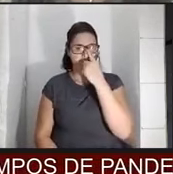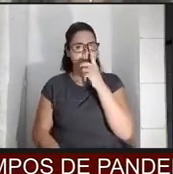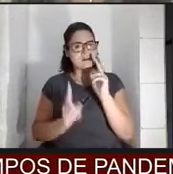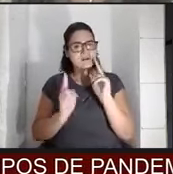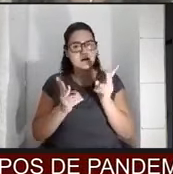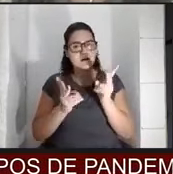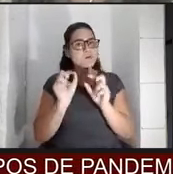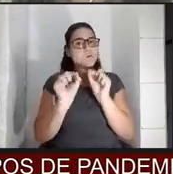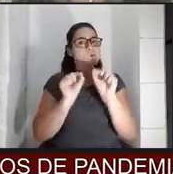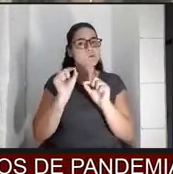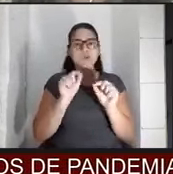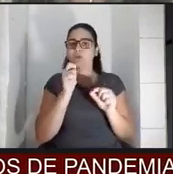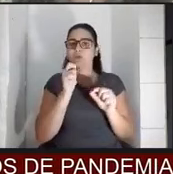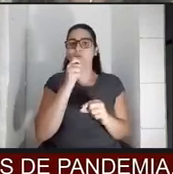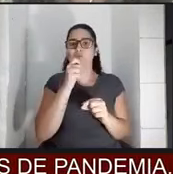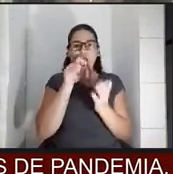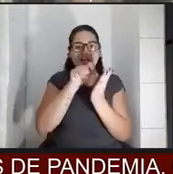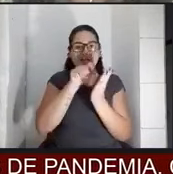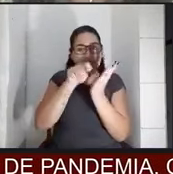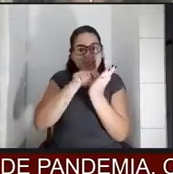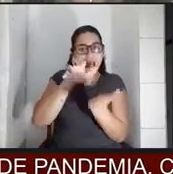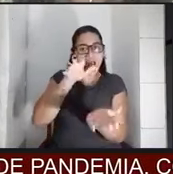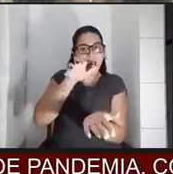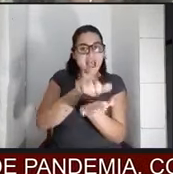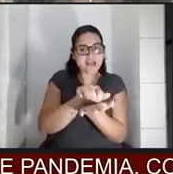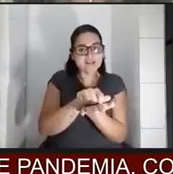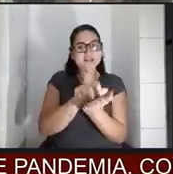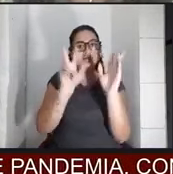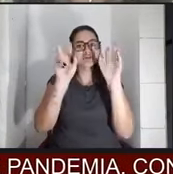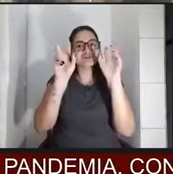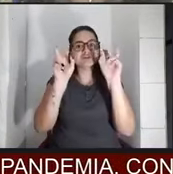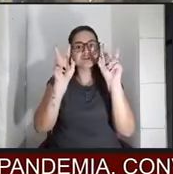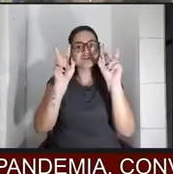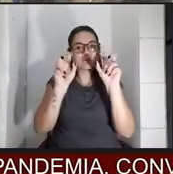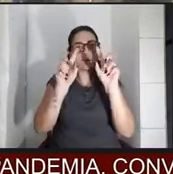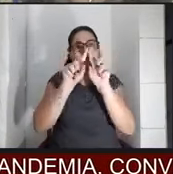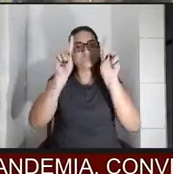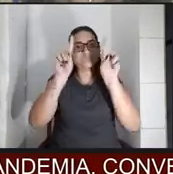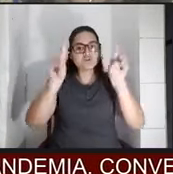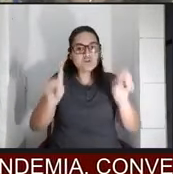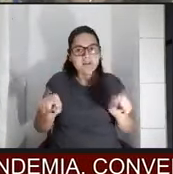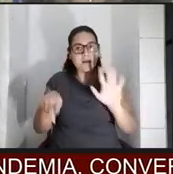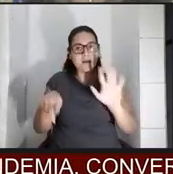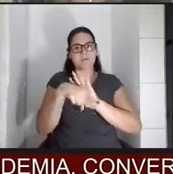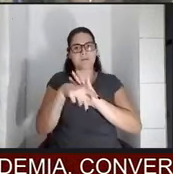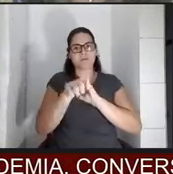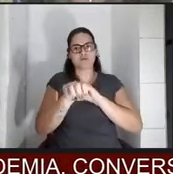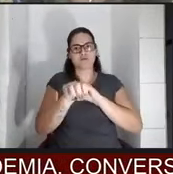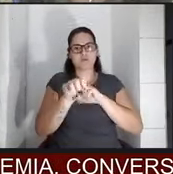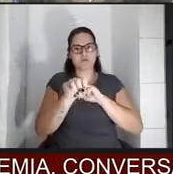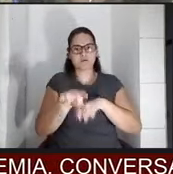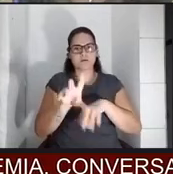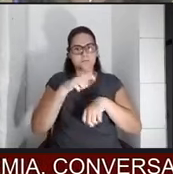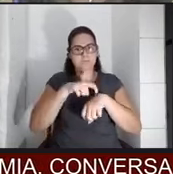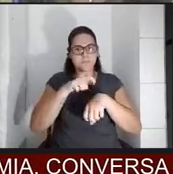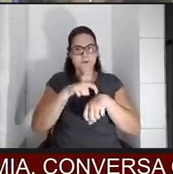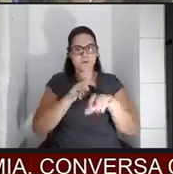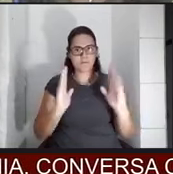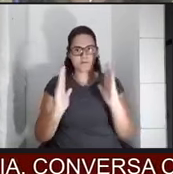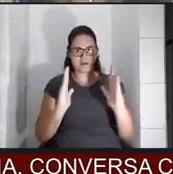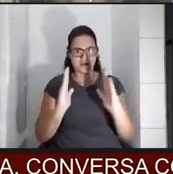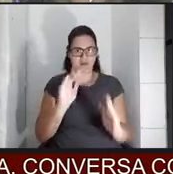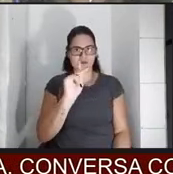quase não se tem nada por escrito sobre funcionários da educação em tempos de pandemia.